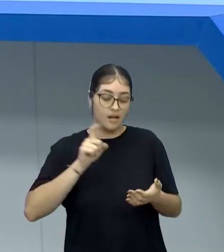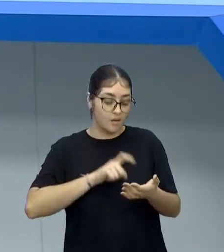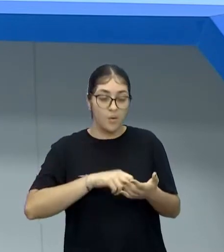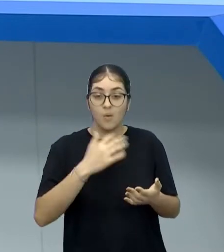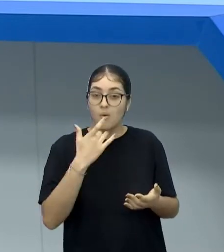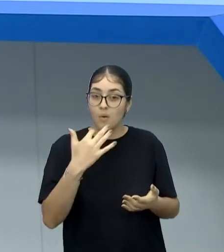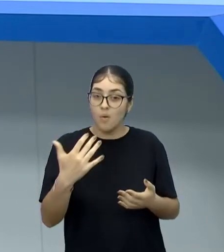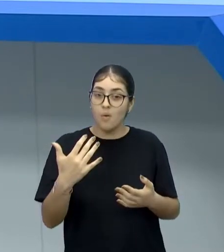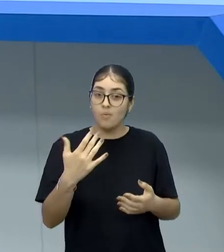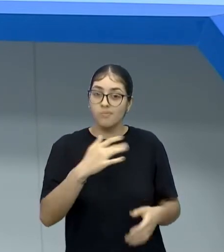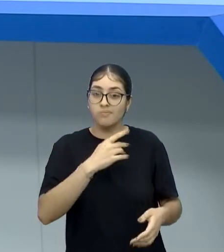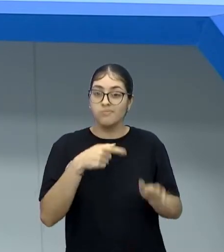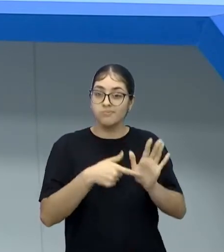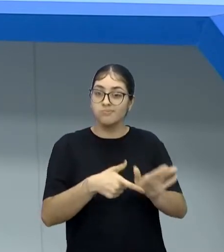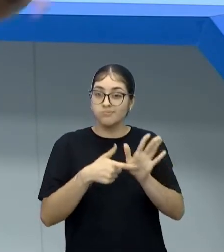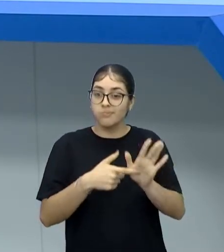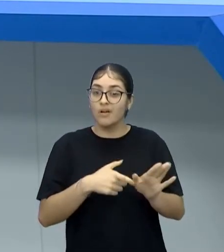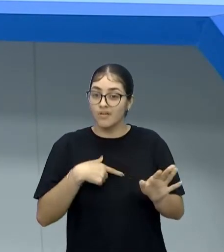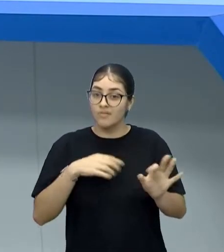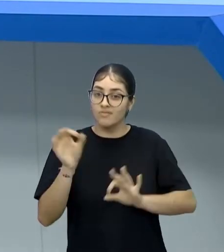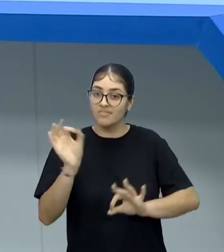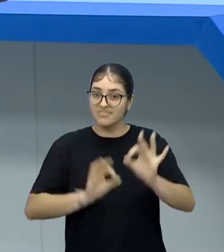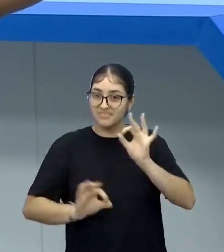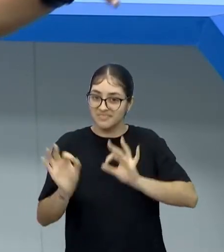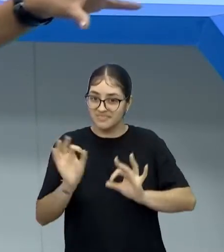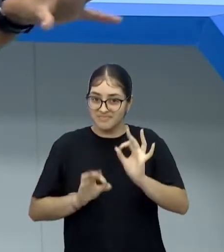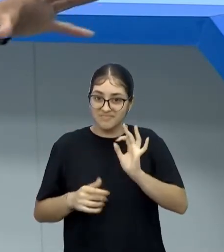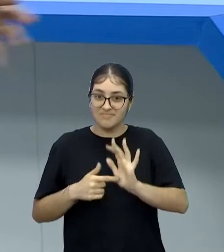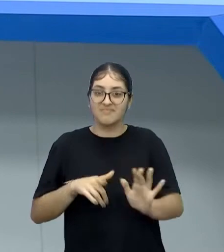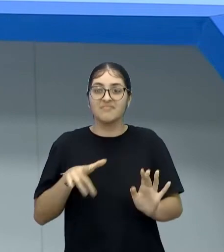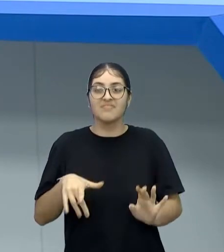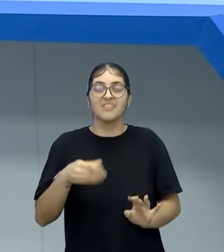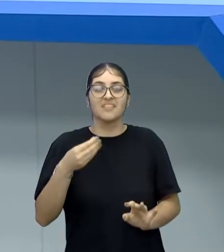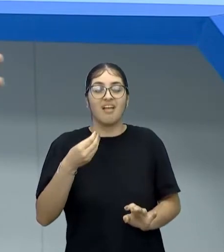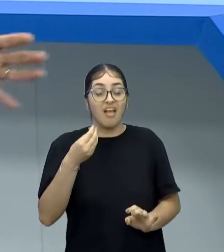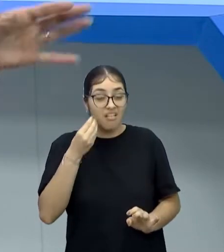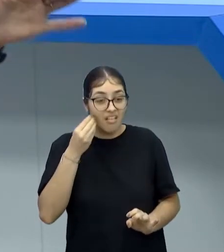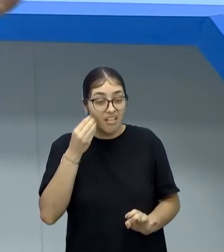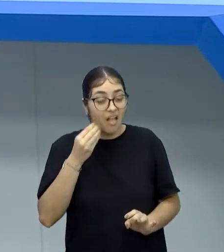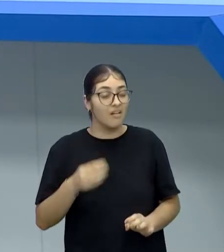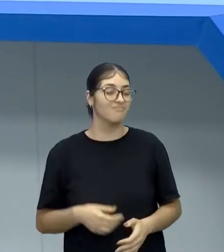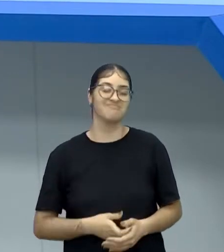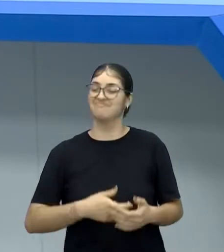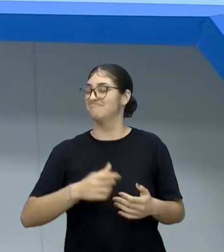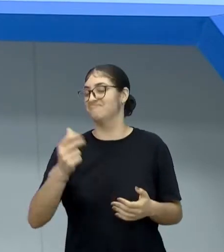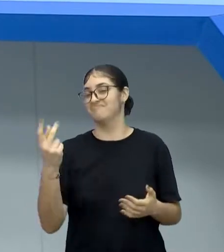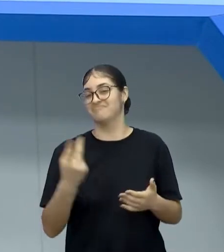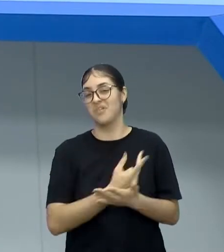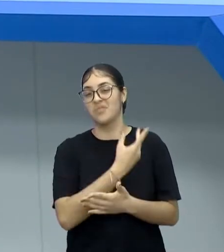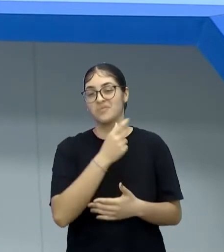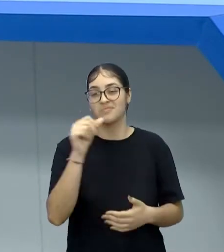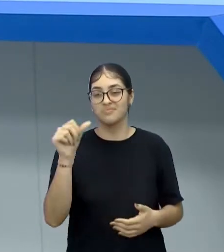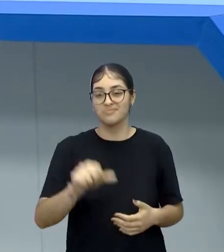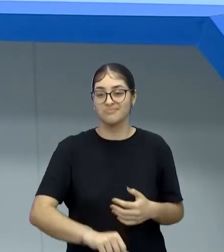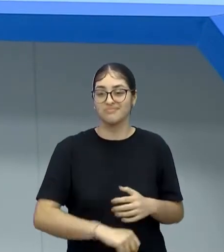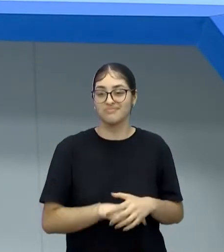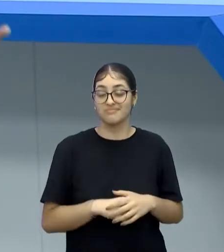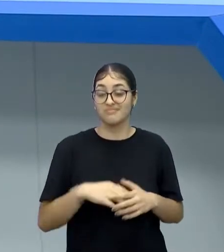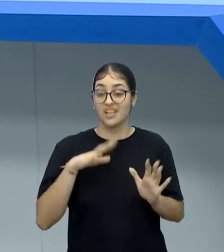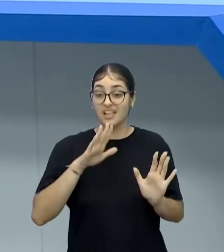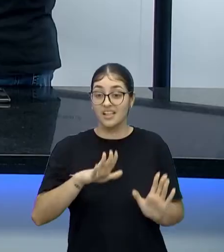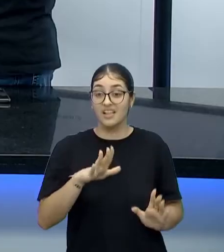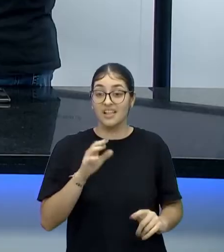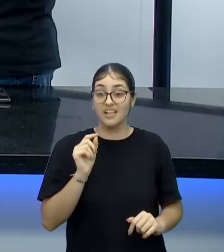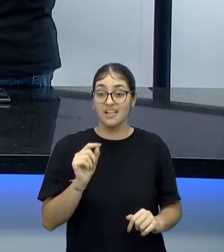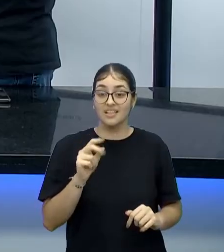Então eu fiz essa programação, estava dando certo, só que agora na hora que a gente foi testar, né, Tony, não deu certo, mas dá para pelo menos vocês perceberem esses